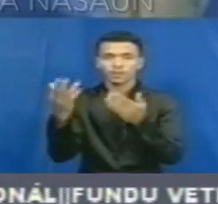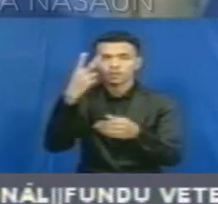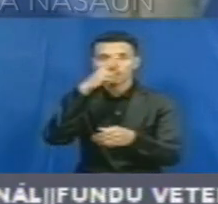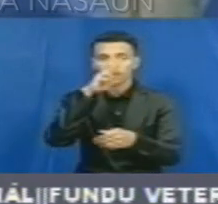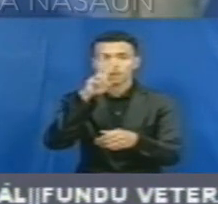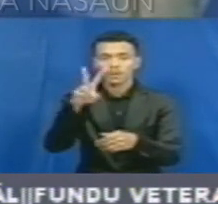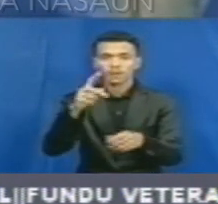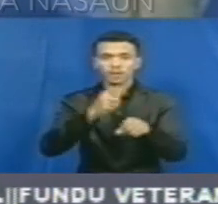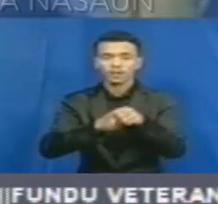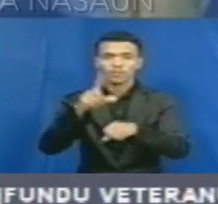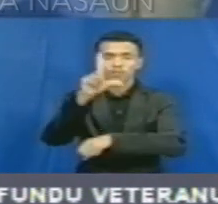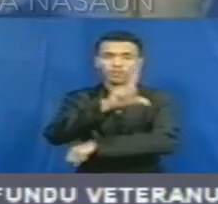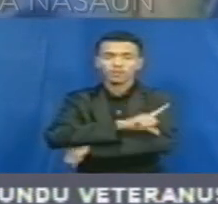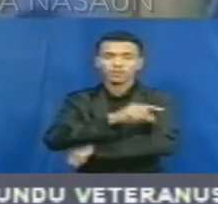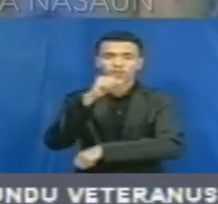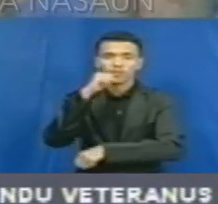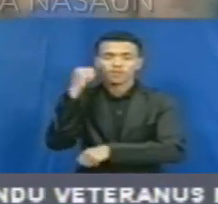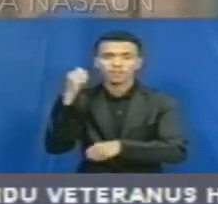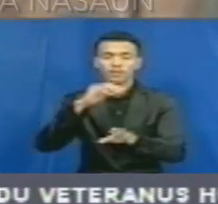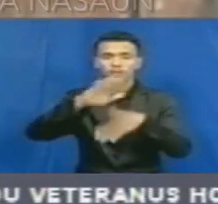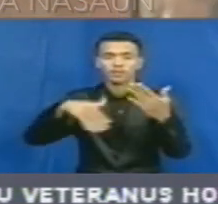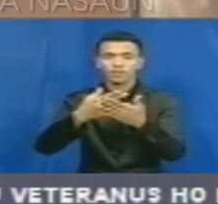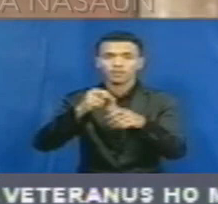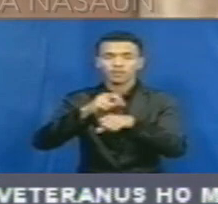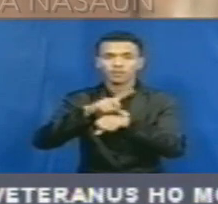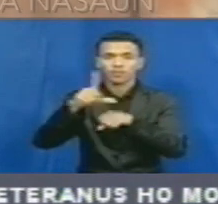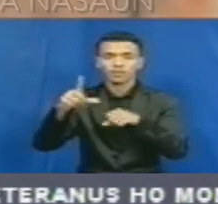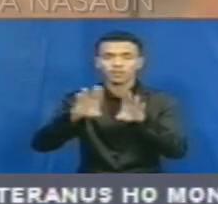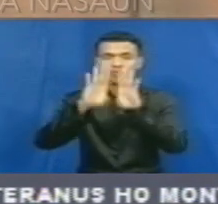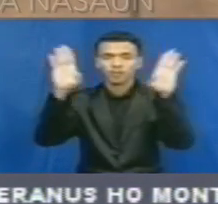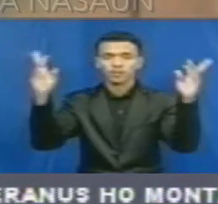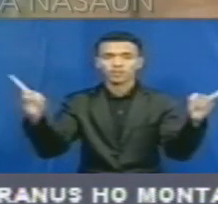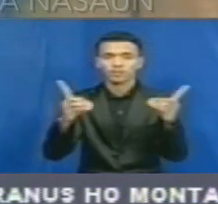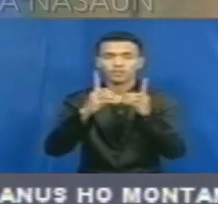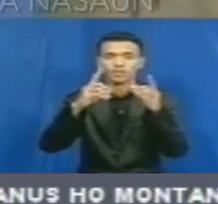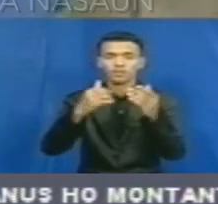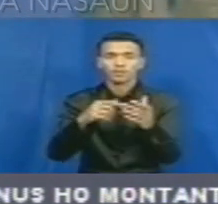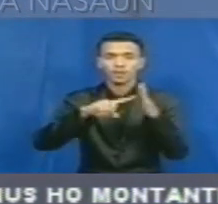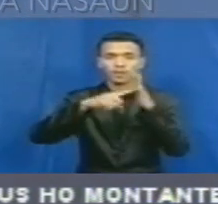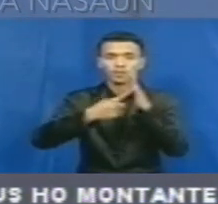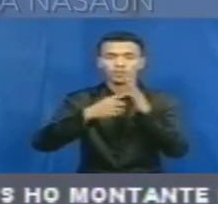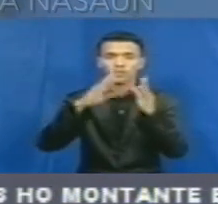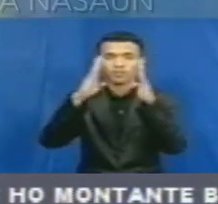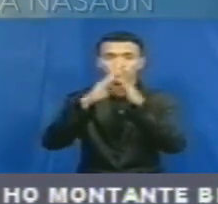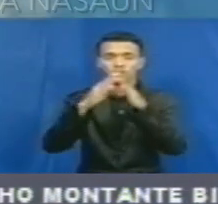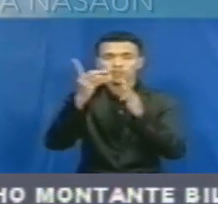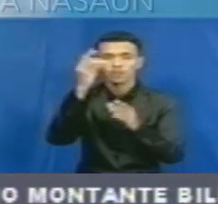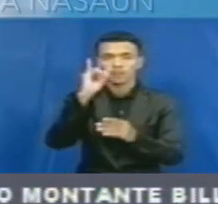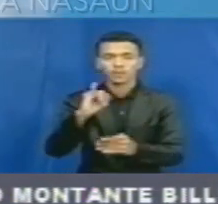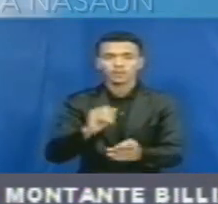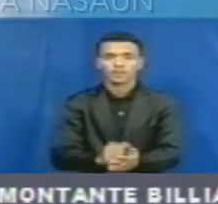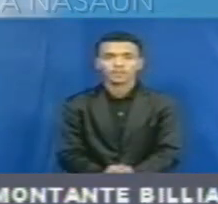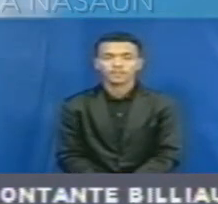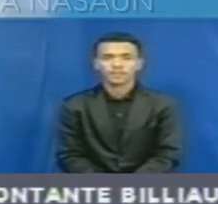acompanha previsão tempo, by edição Aban e a território nacional. Lo que tem a sermal by edição Ohin e da Rua Capital dele.